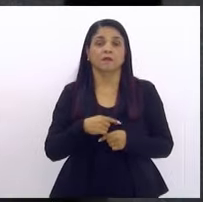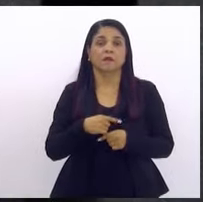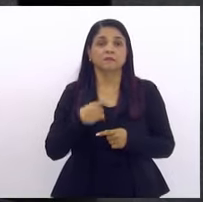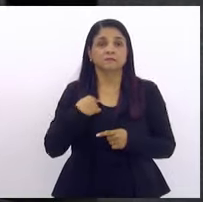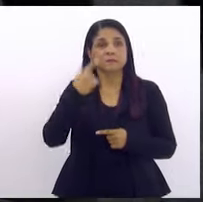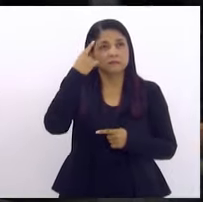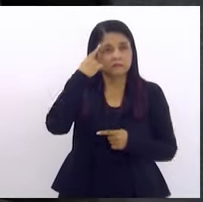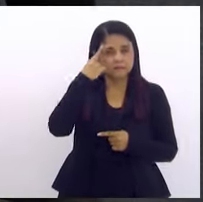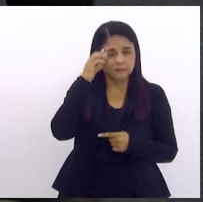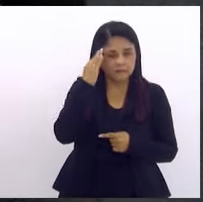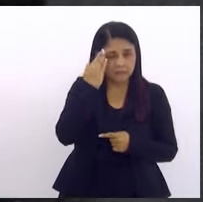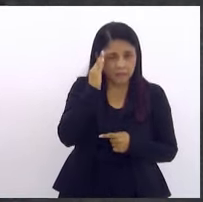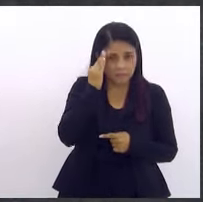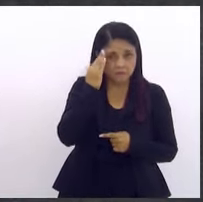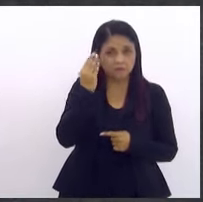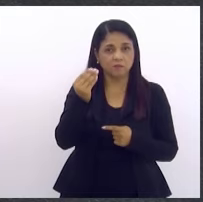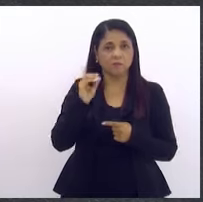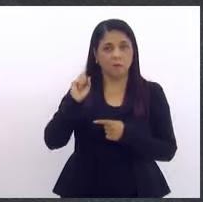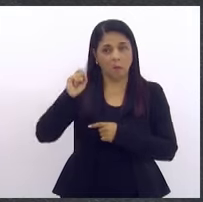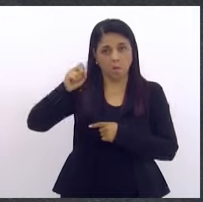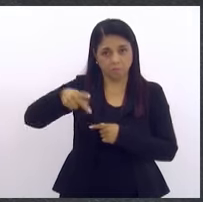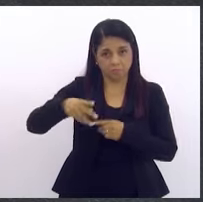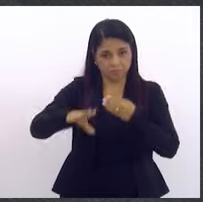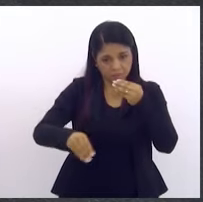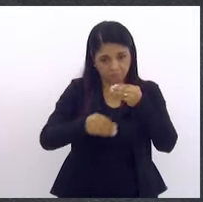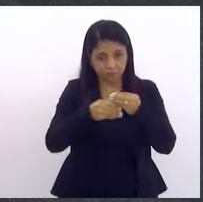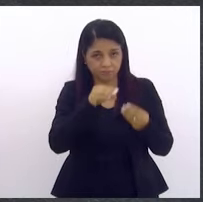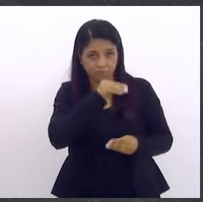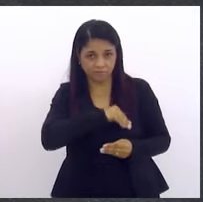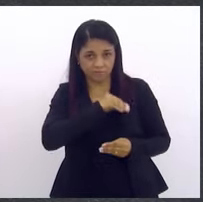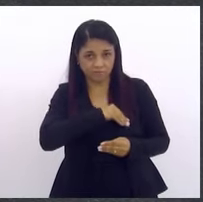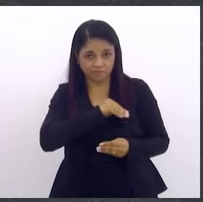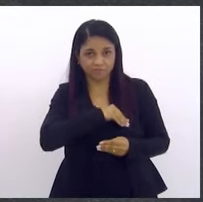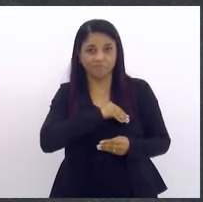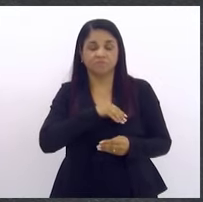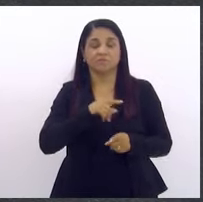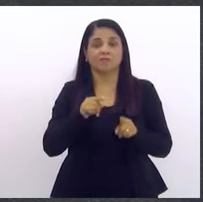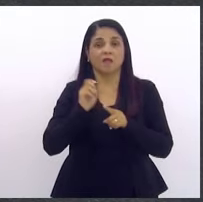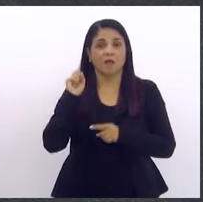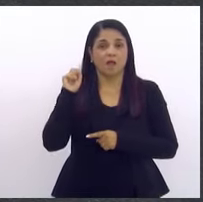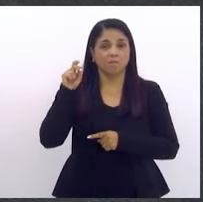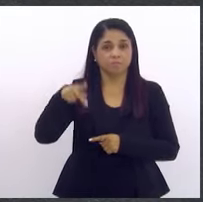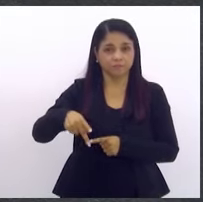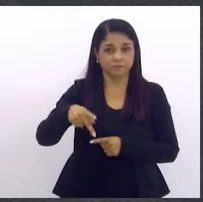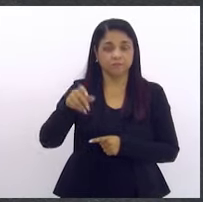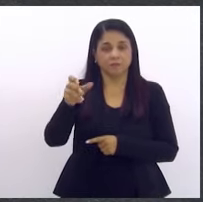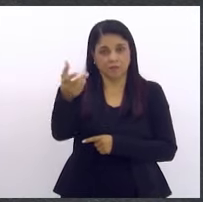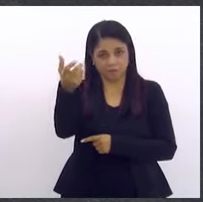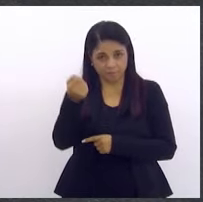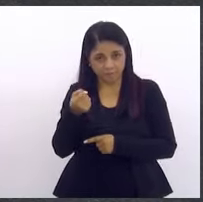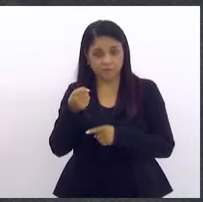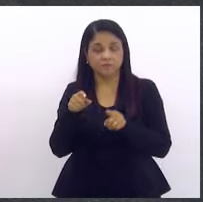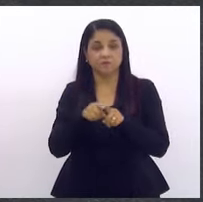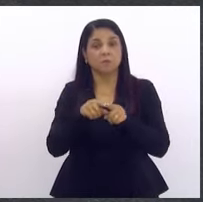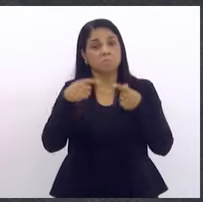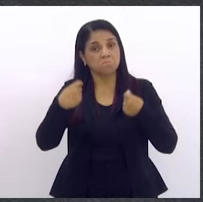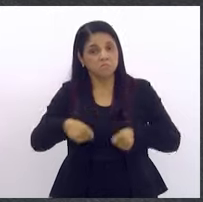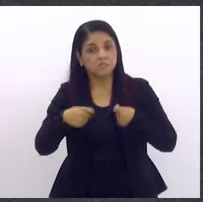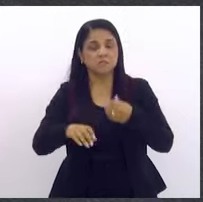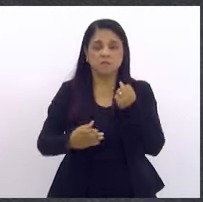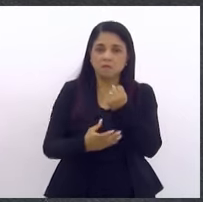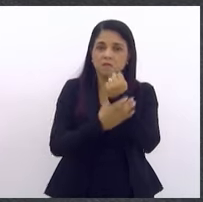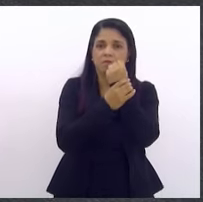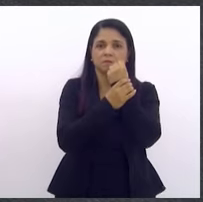atualização dos aposentados e pensionistas, quando há reajustes aos ativos, é super necessário e precisa ser